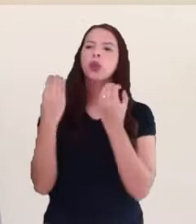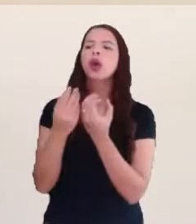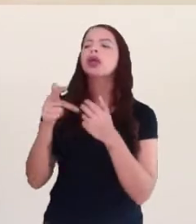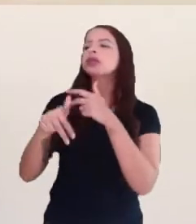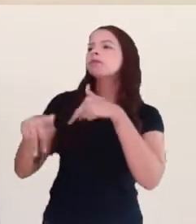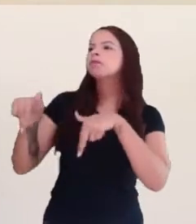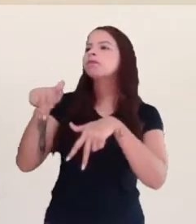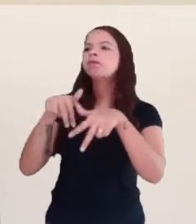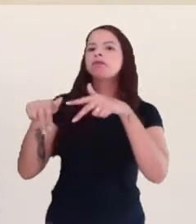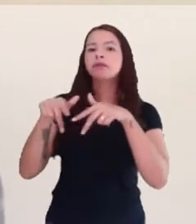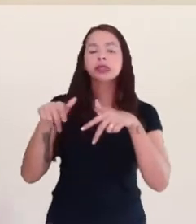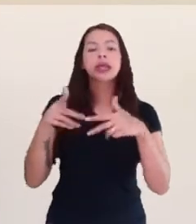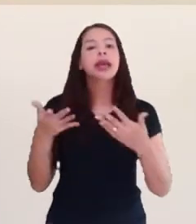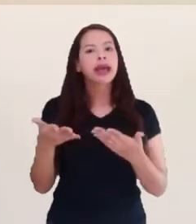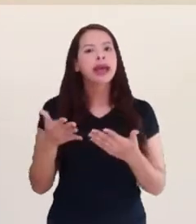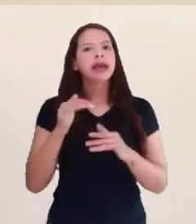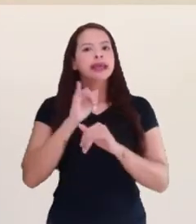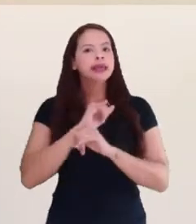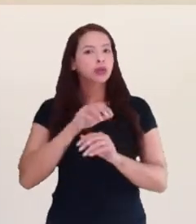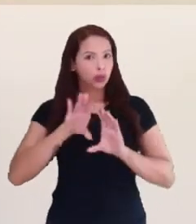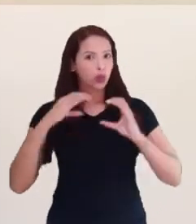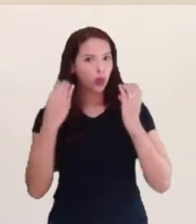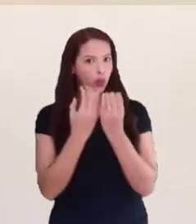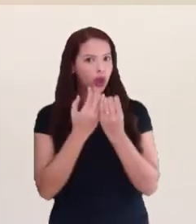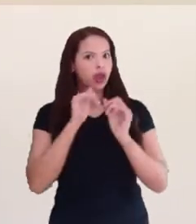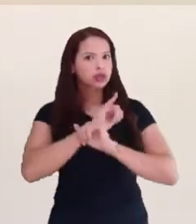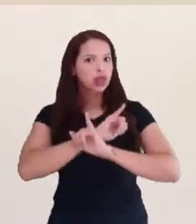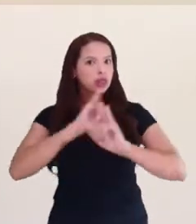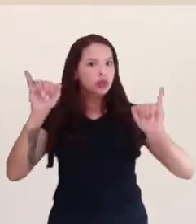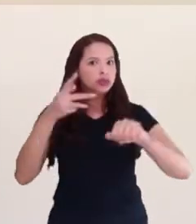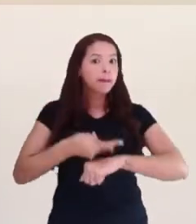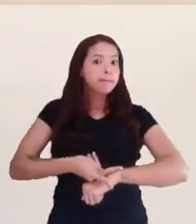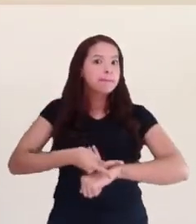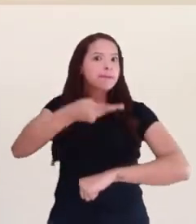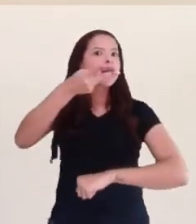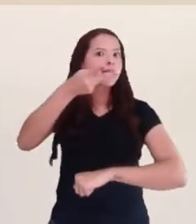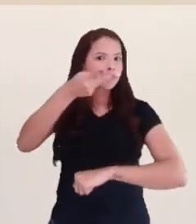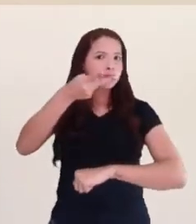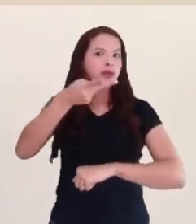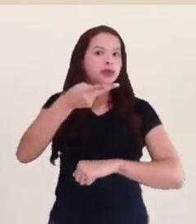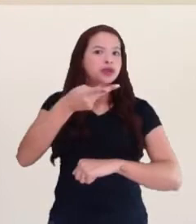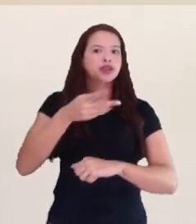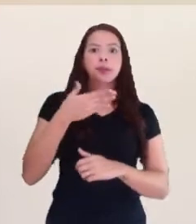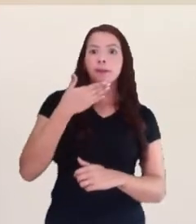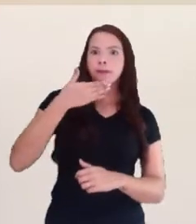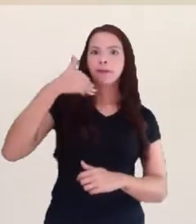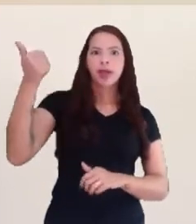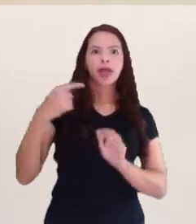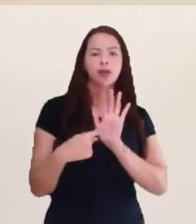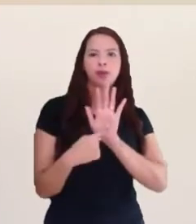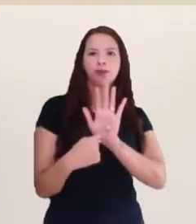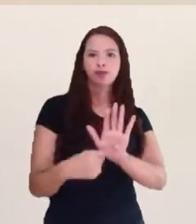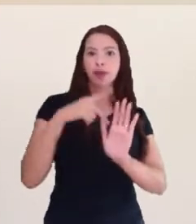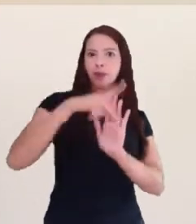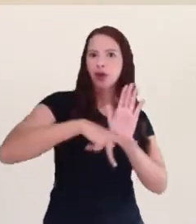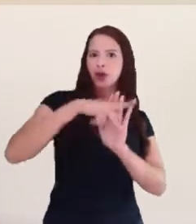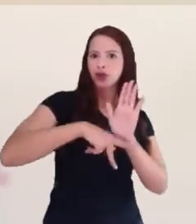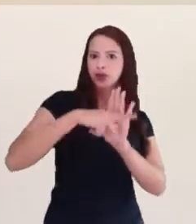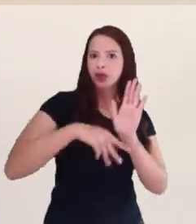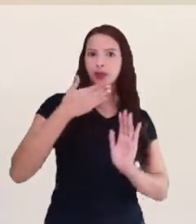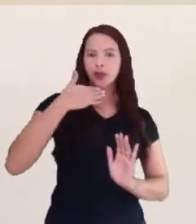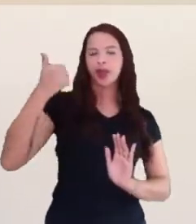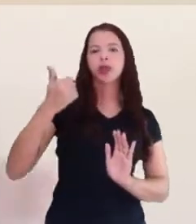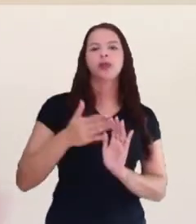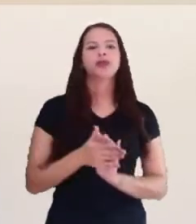no congresso com ele, aí depois teve a sessão de premiação dos projetos apresentados. E eu já tinha falado pra todo mundo que o